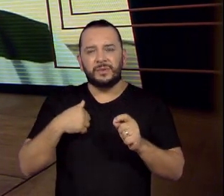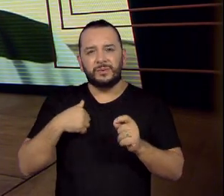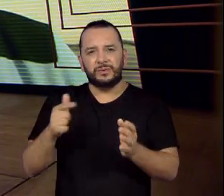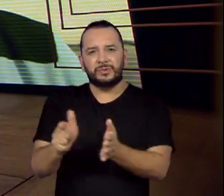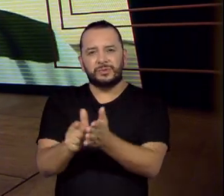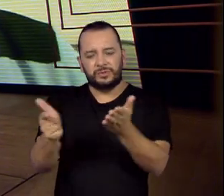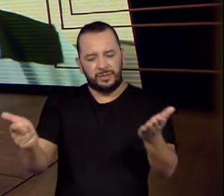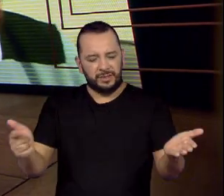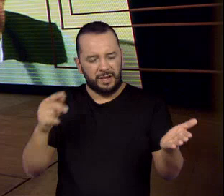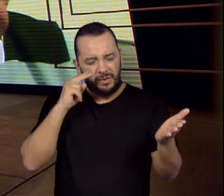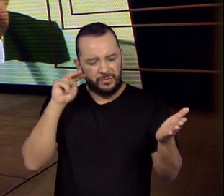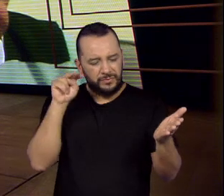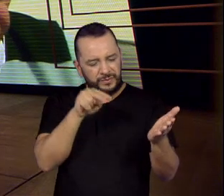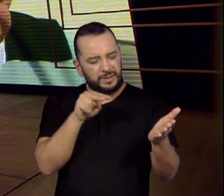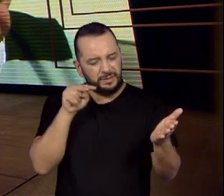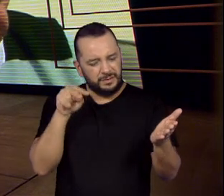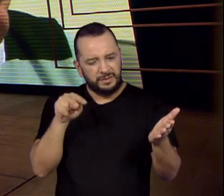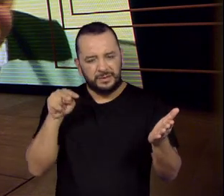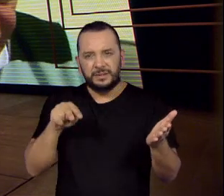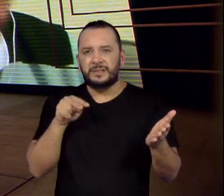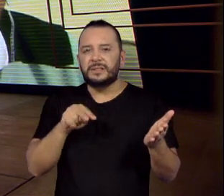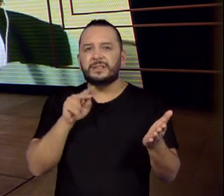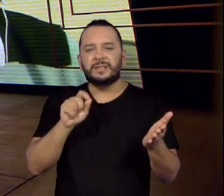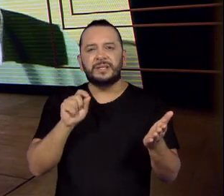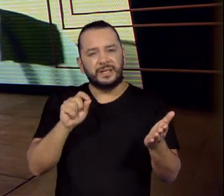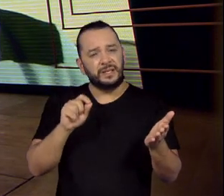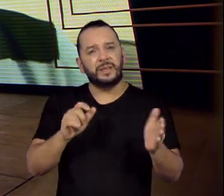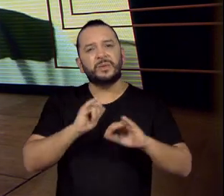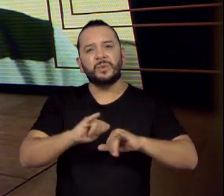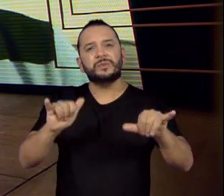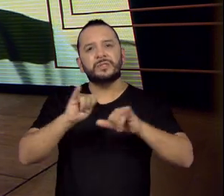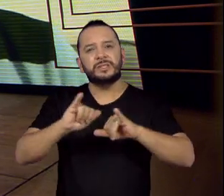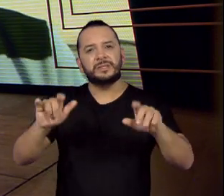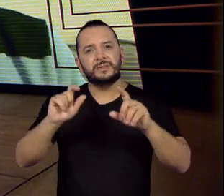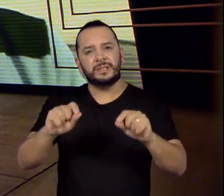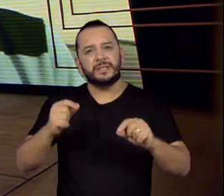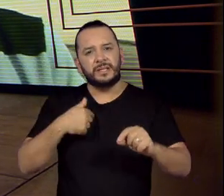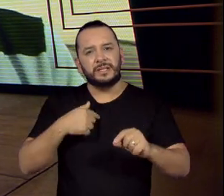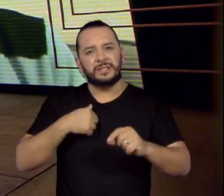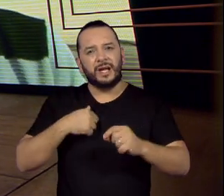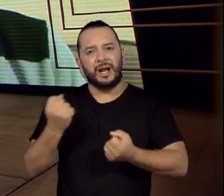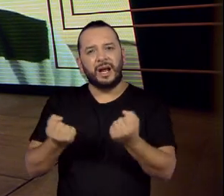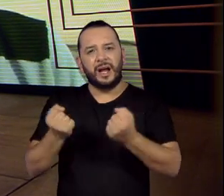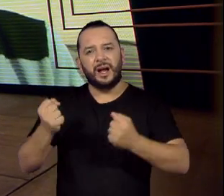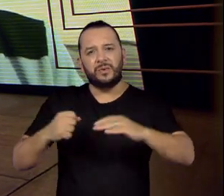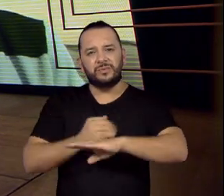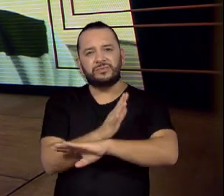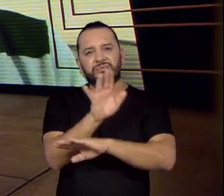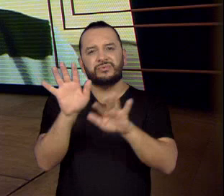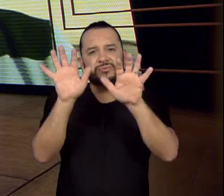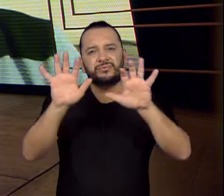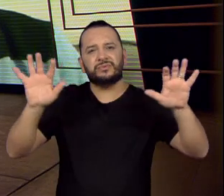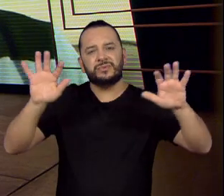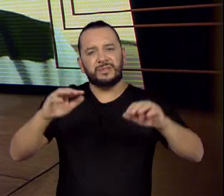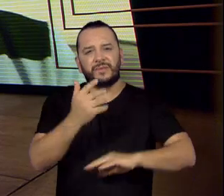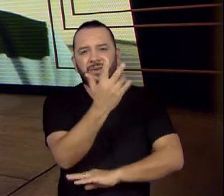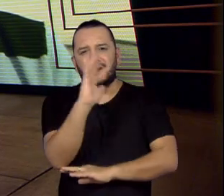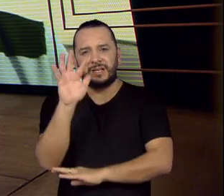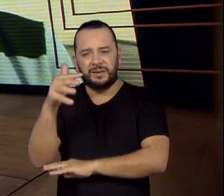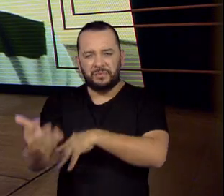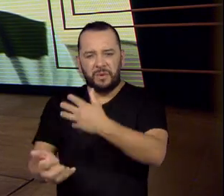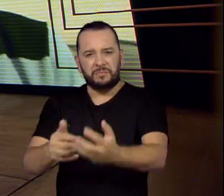vez as matérias sobre poluição, devastação,